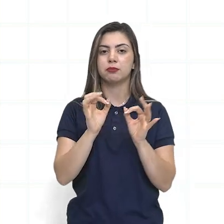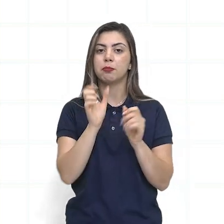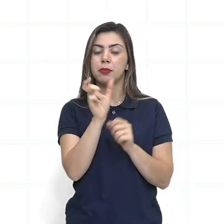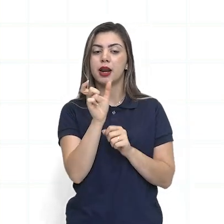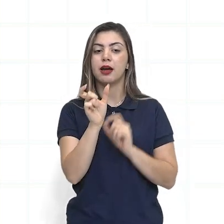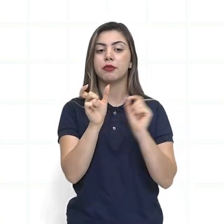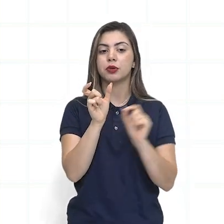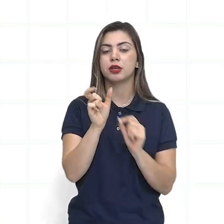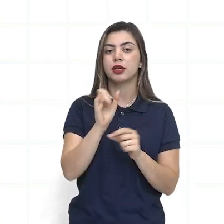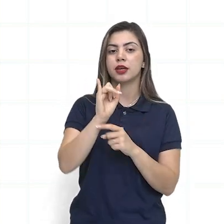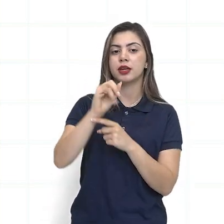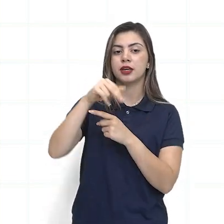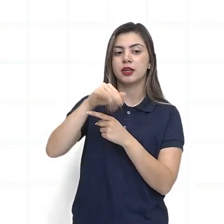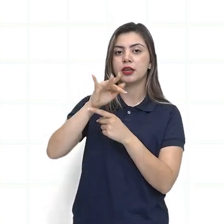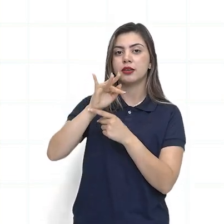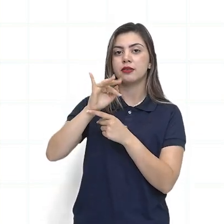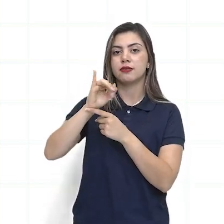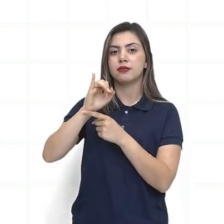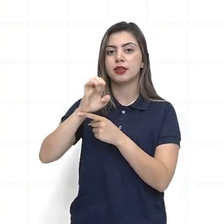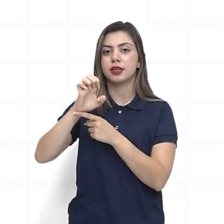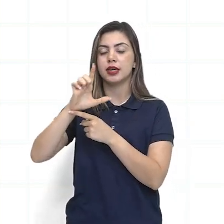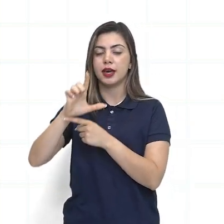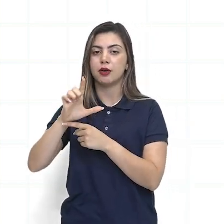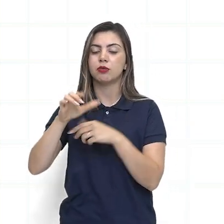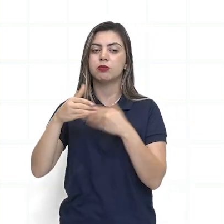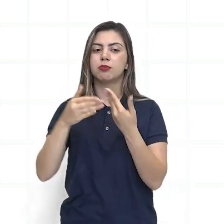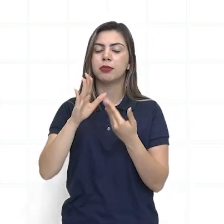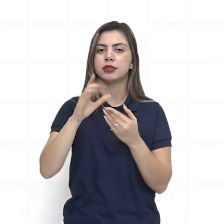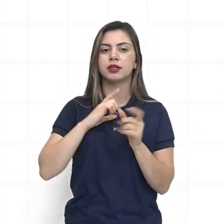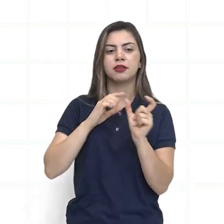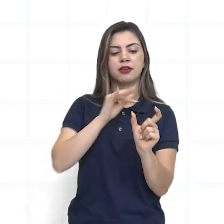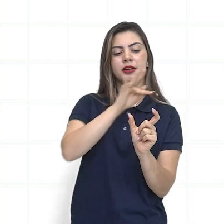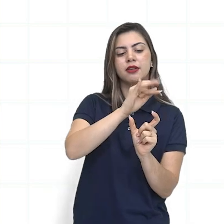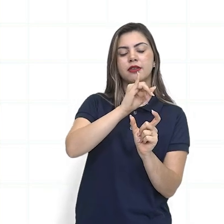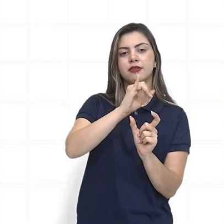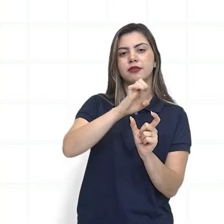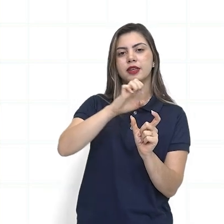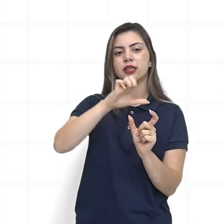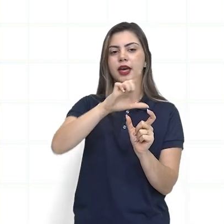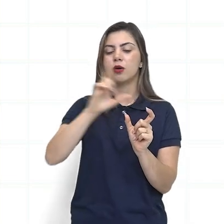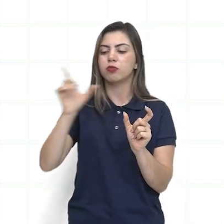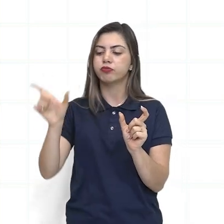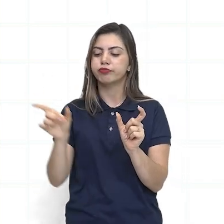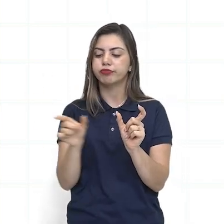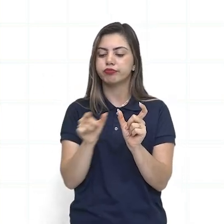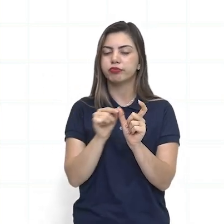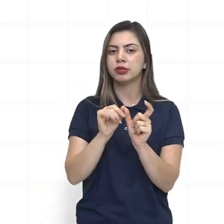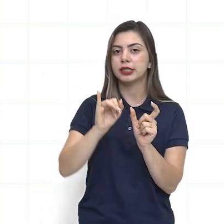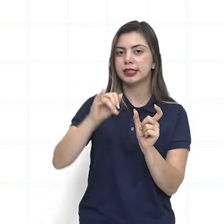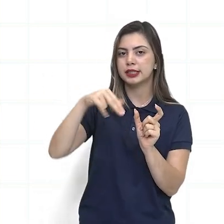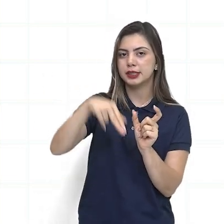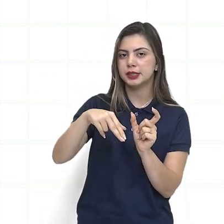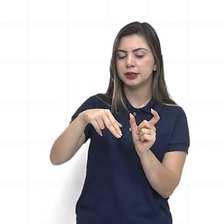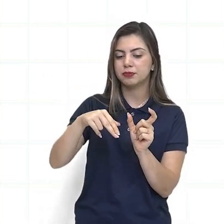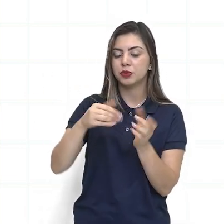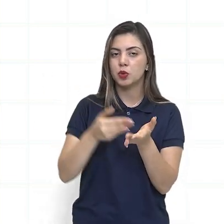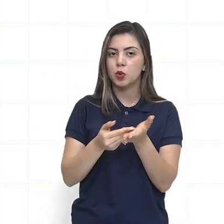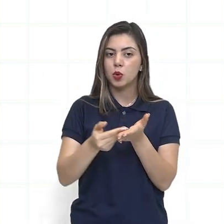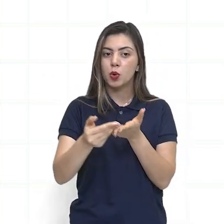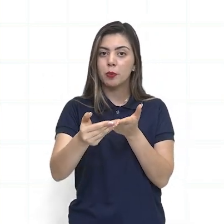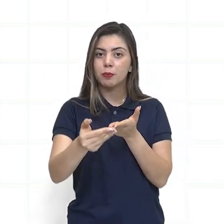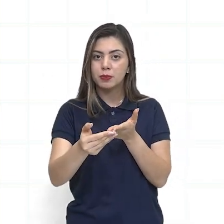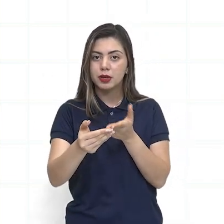primitiva. Fiel tem um sentido. Quando eu acrescento o prefixo in